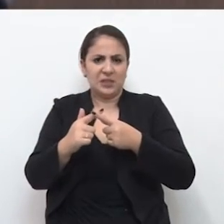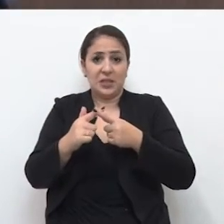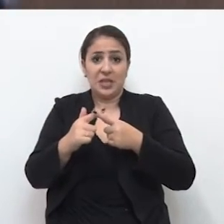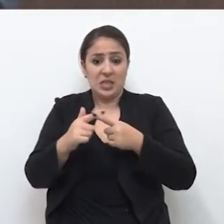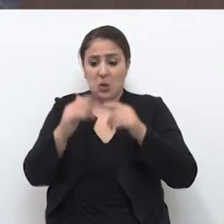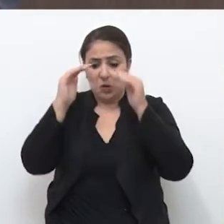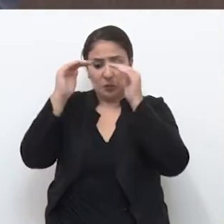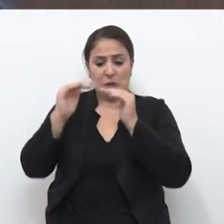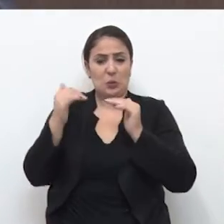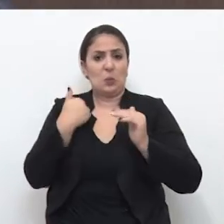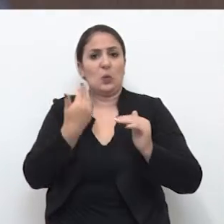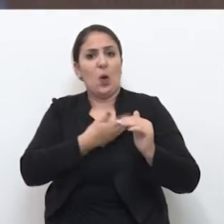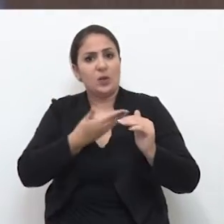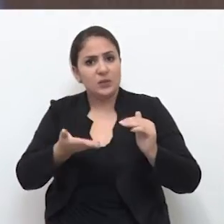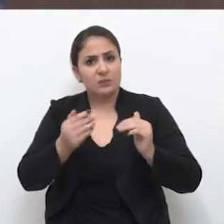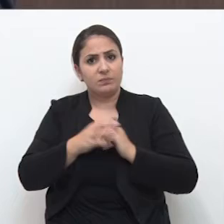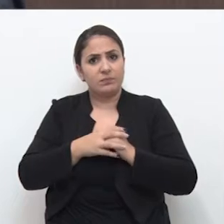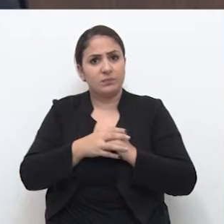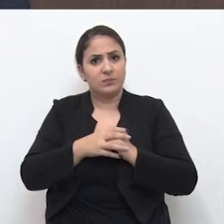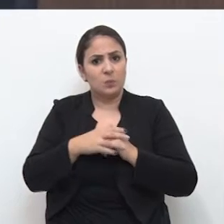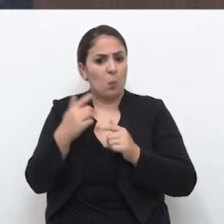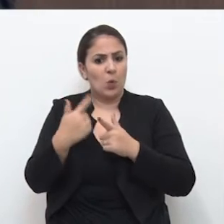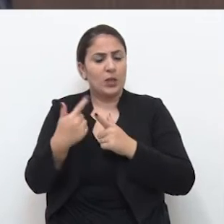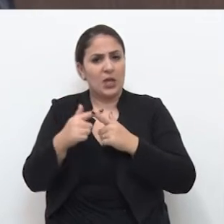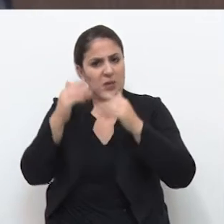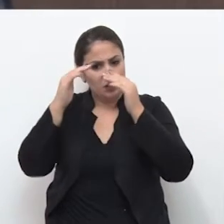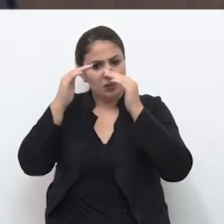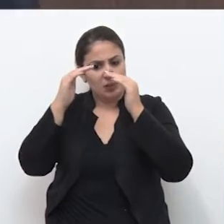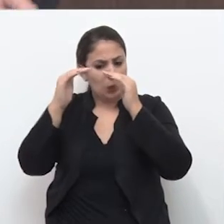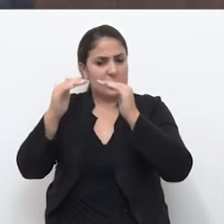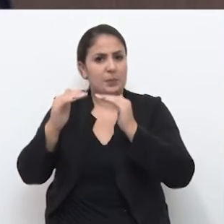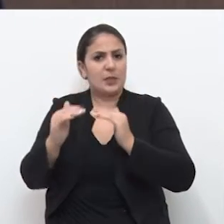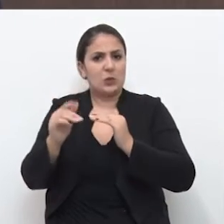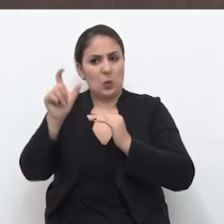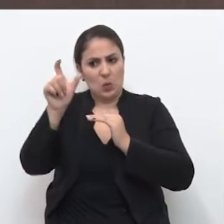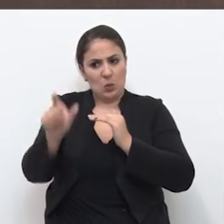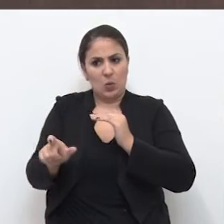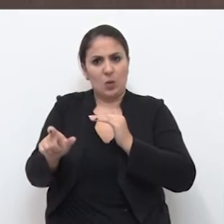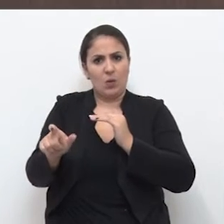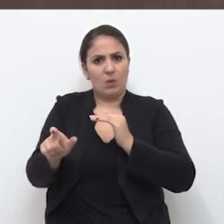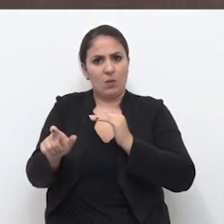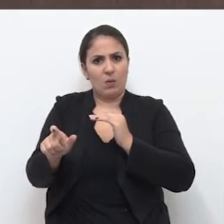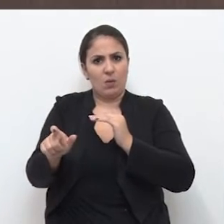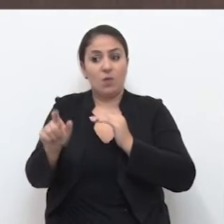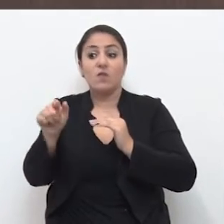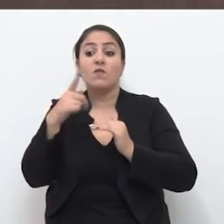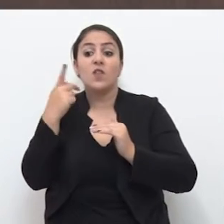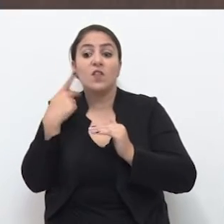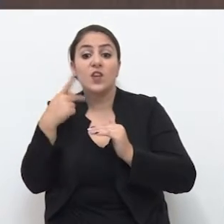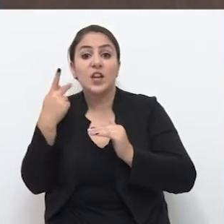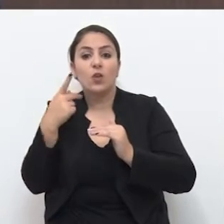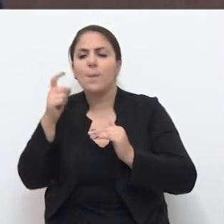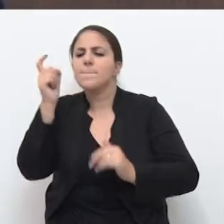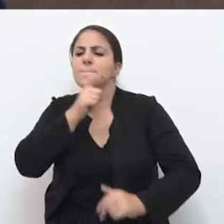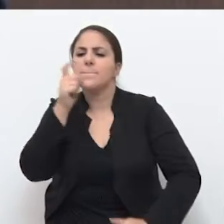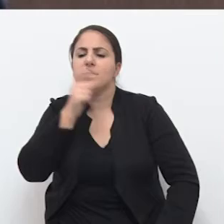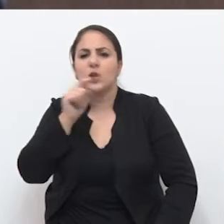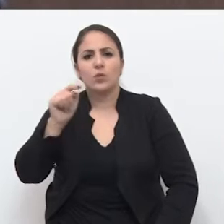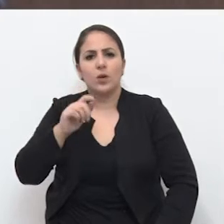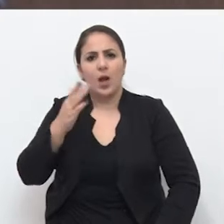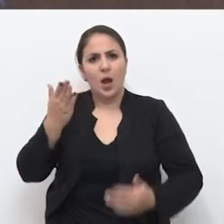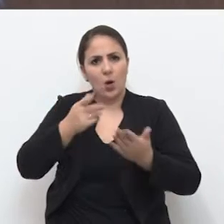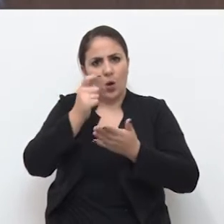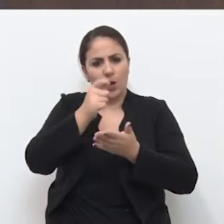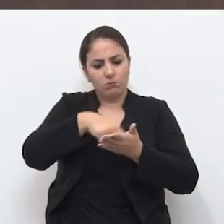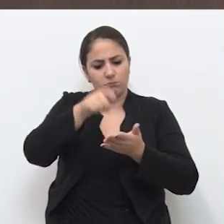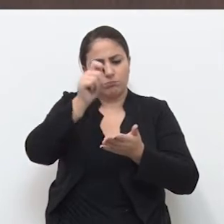essa casa, desrespeitou um membro dessa casa, chamando o vereador de mentiroso, e agora assinou o